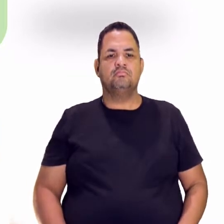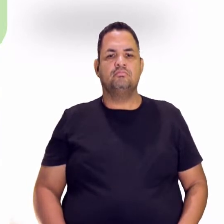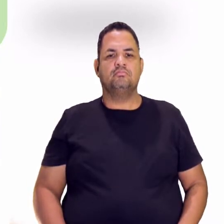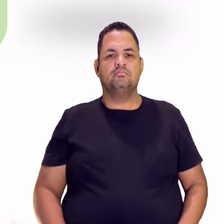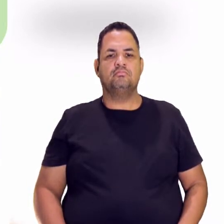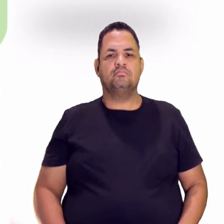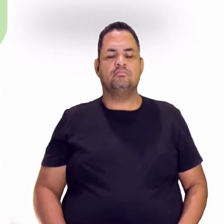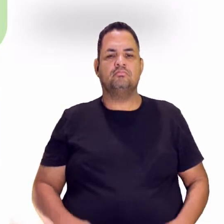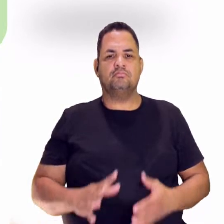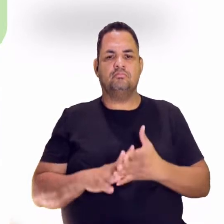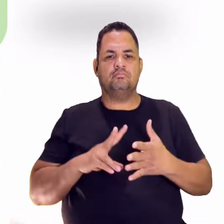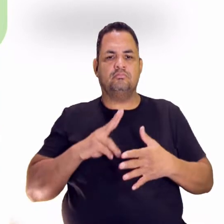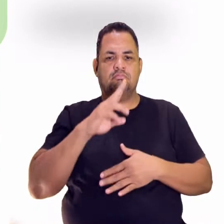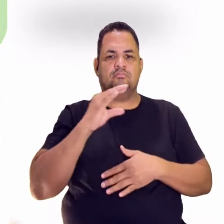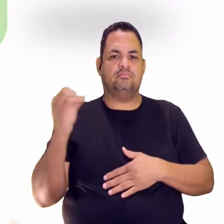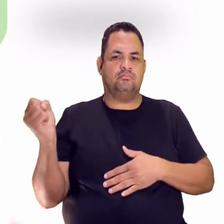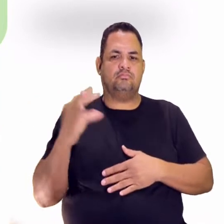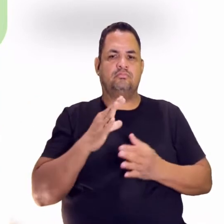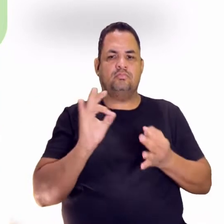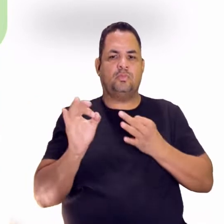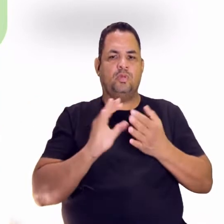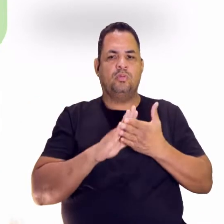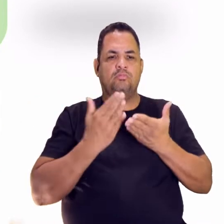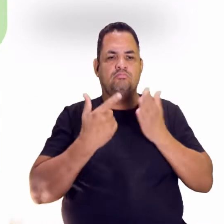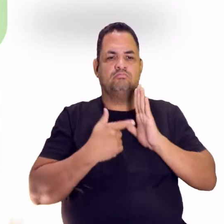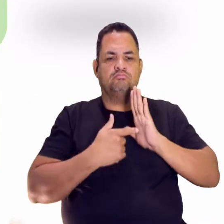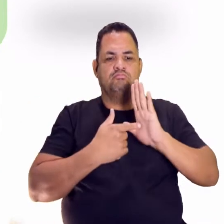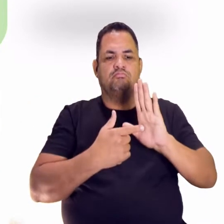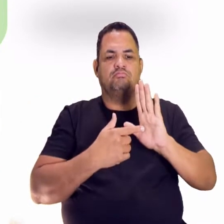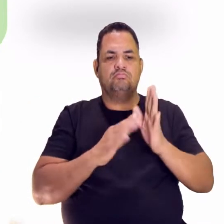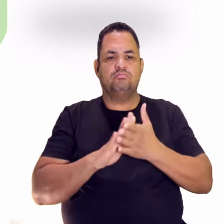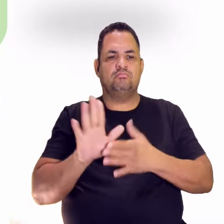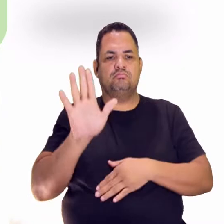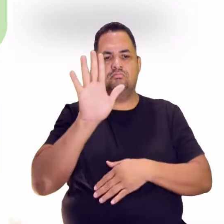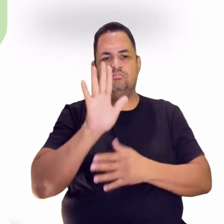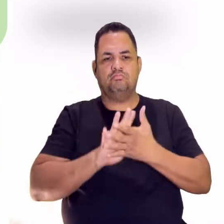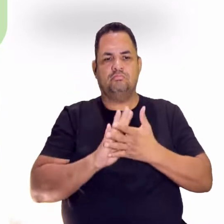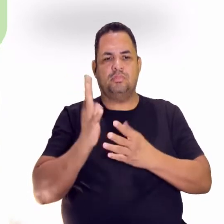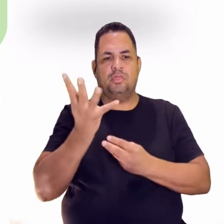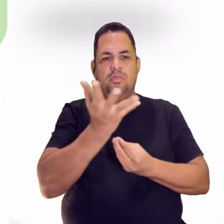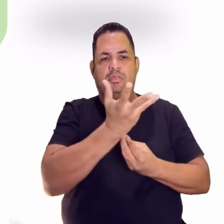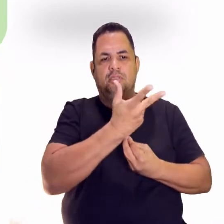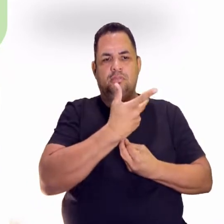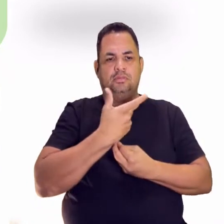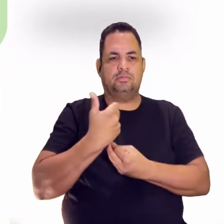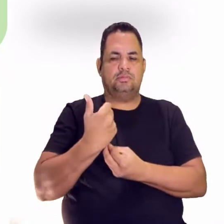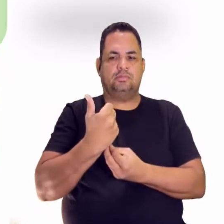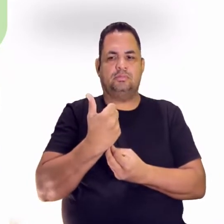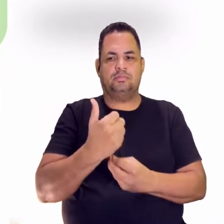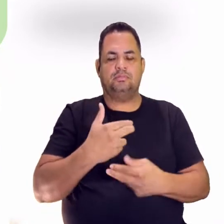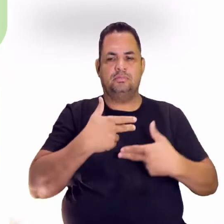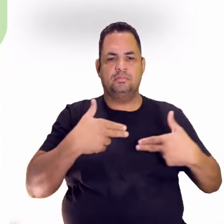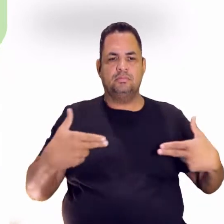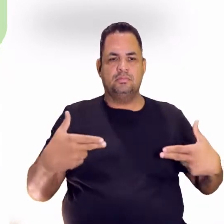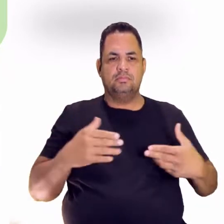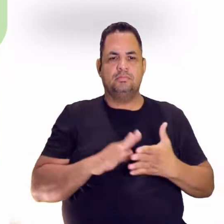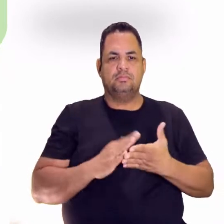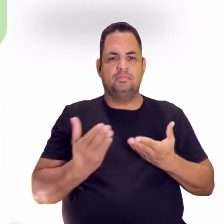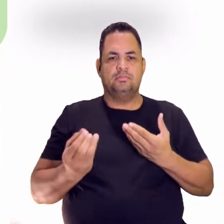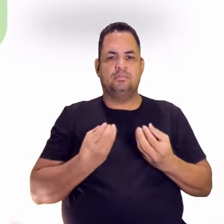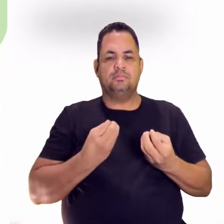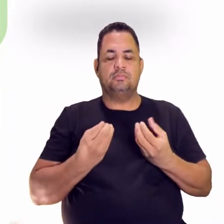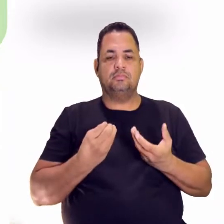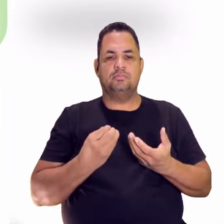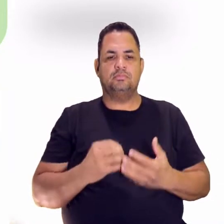força para nos novos modos de expressão artísticas. Para novos modos de